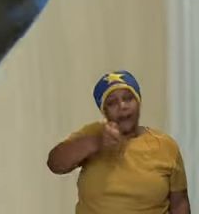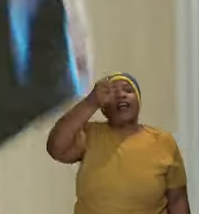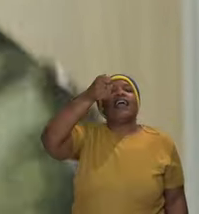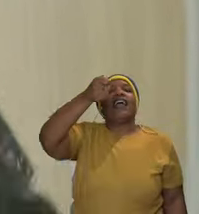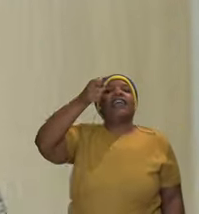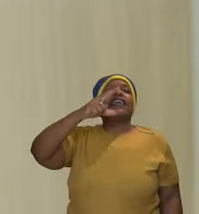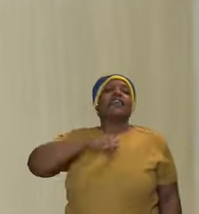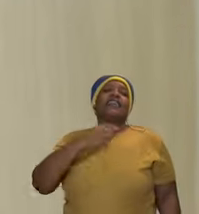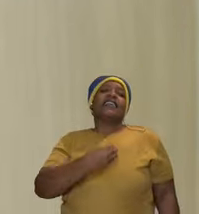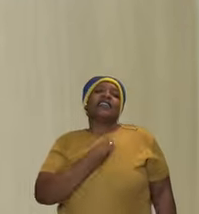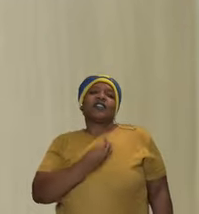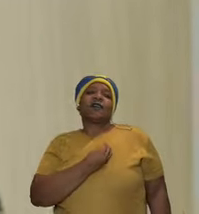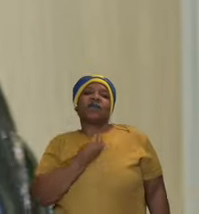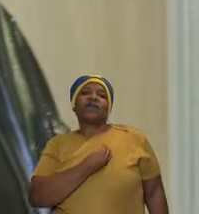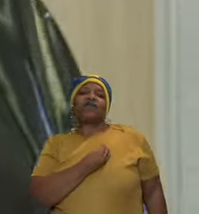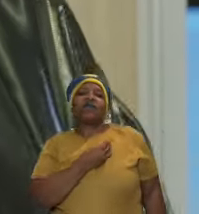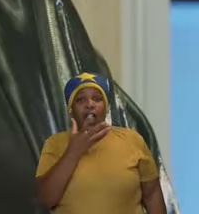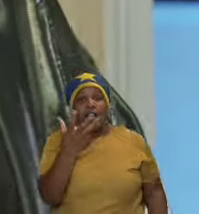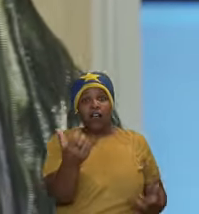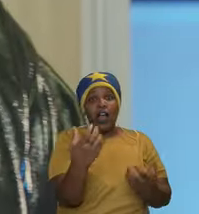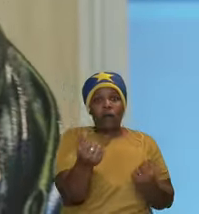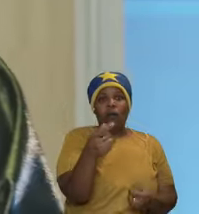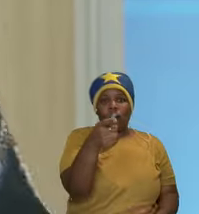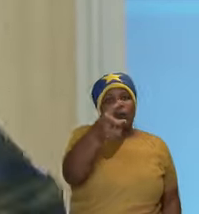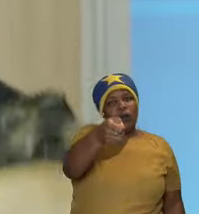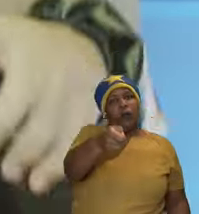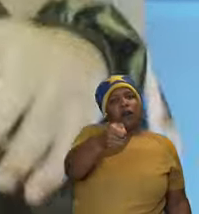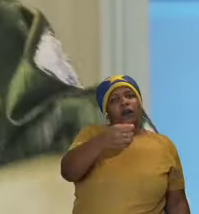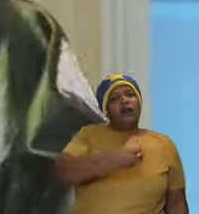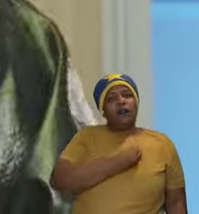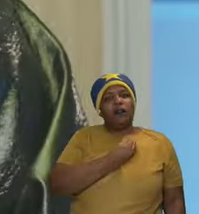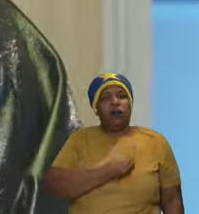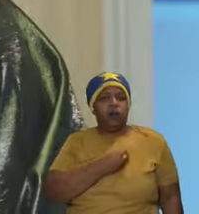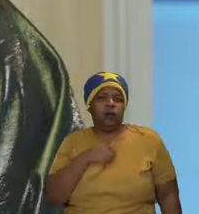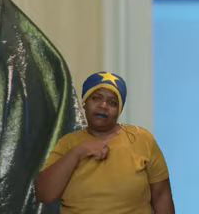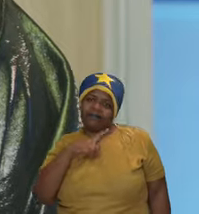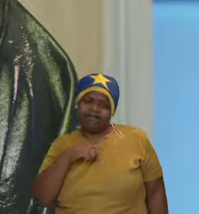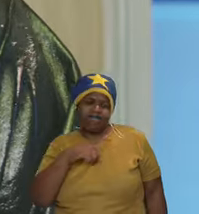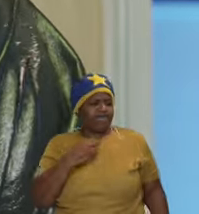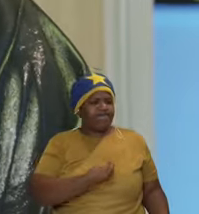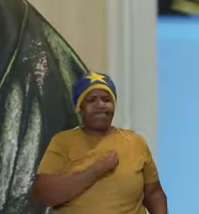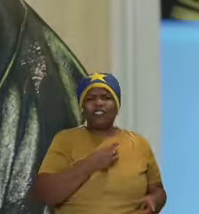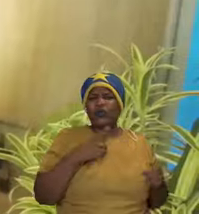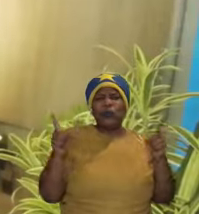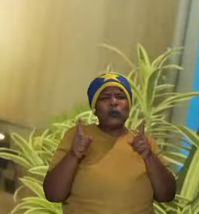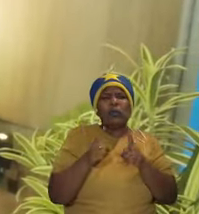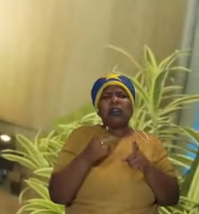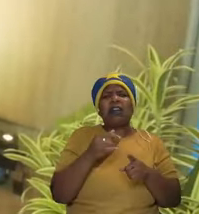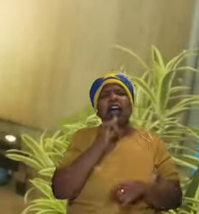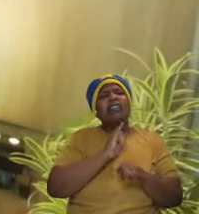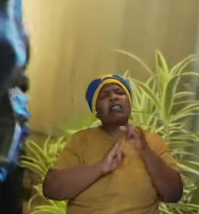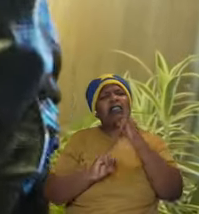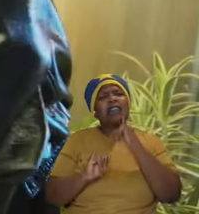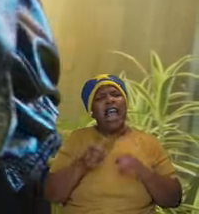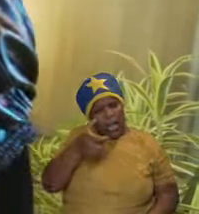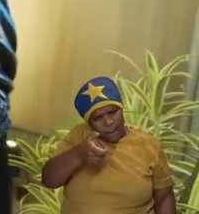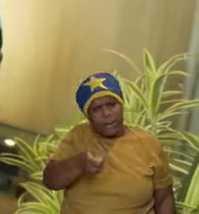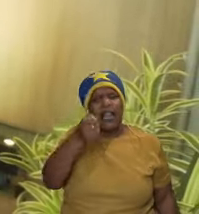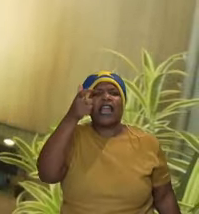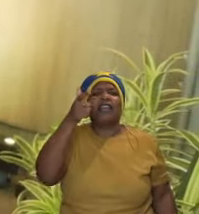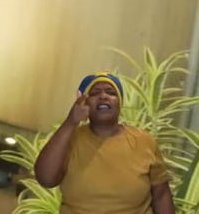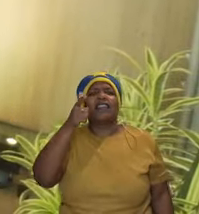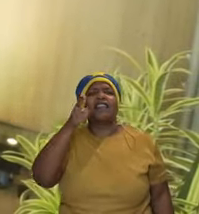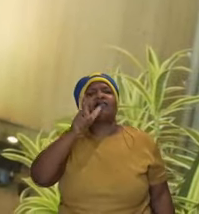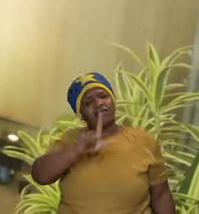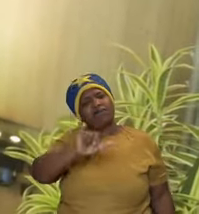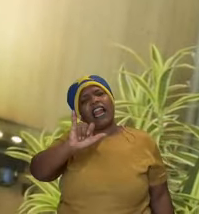na live. Dá play na live aí, meu irmão. A vida é curta pra viver em vão. Hoje dei play na